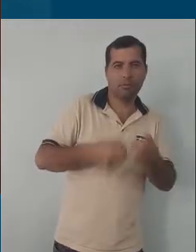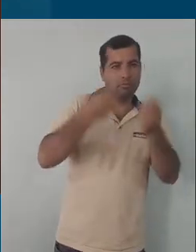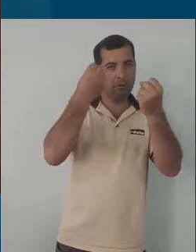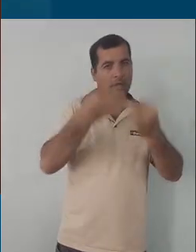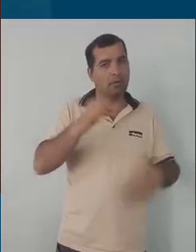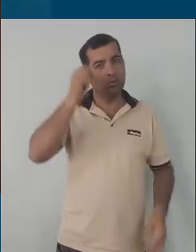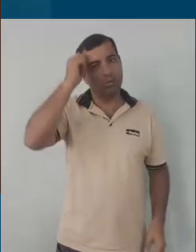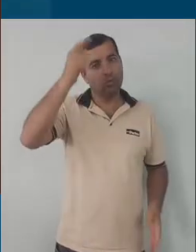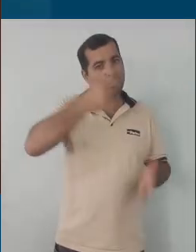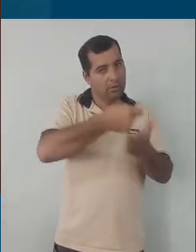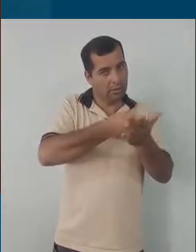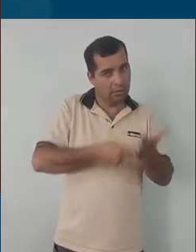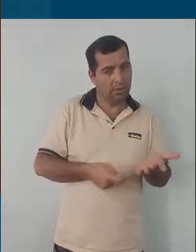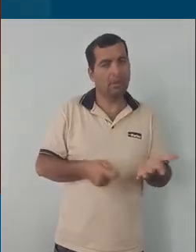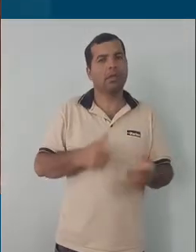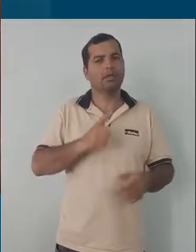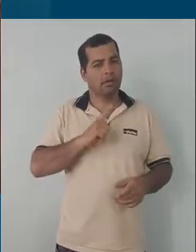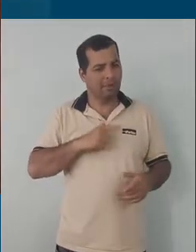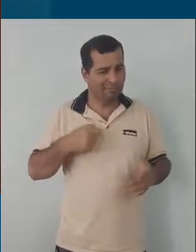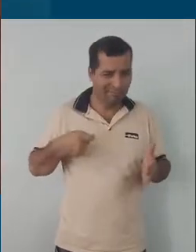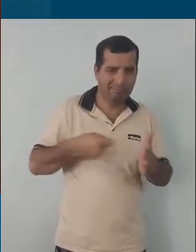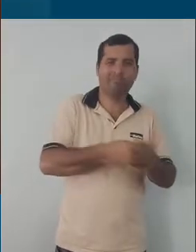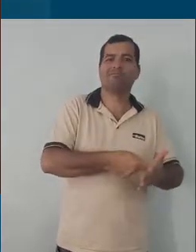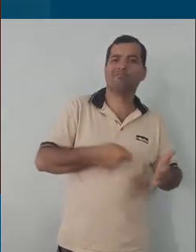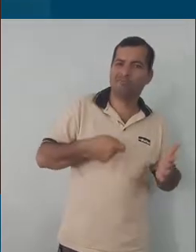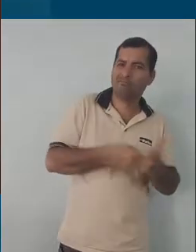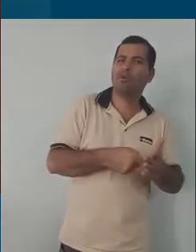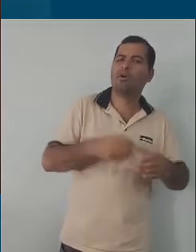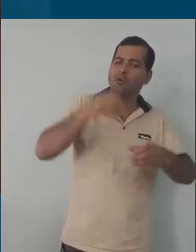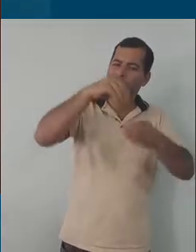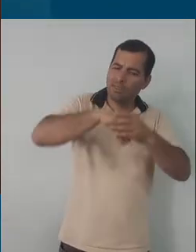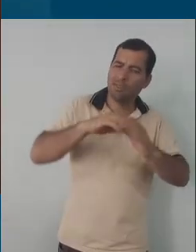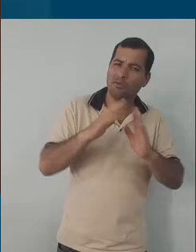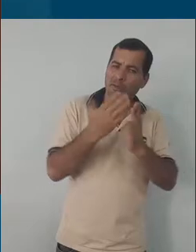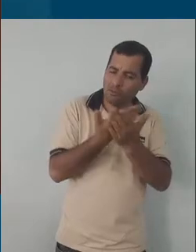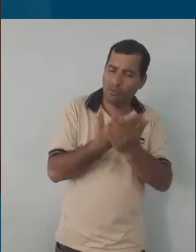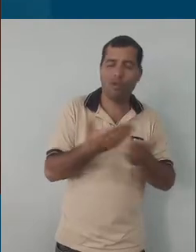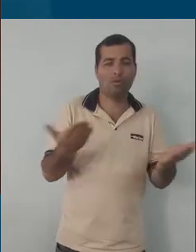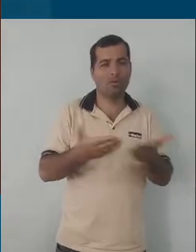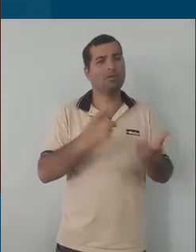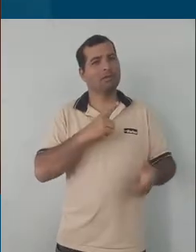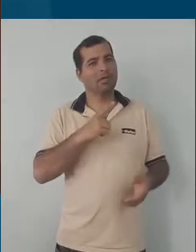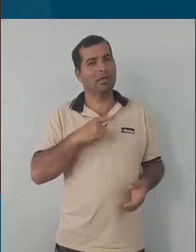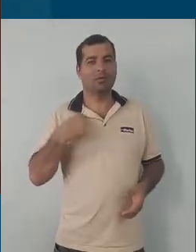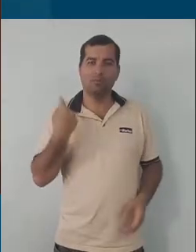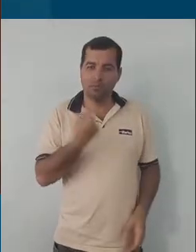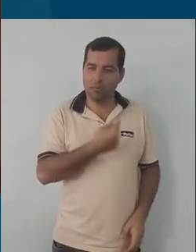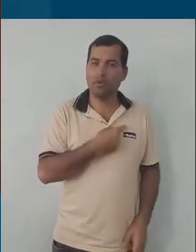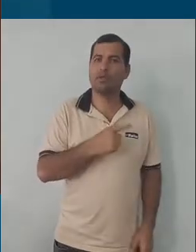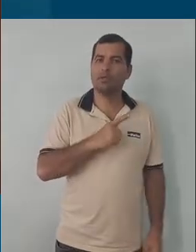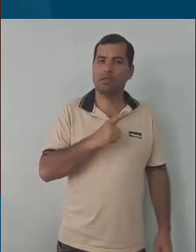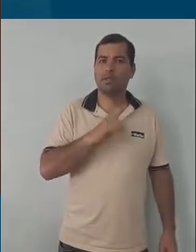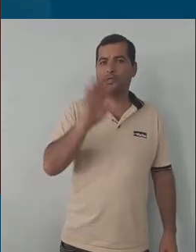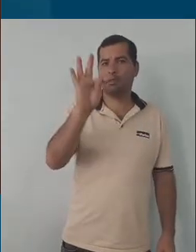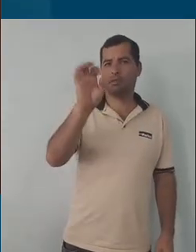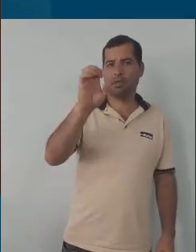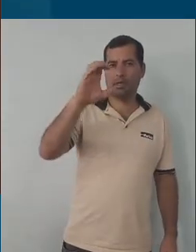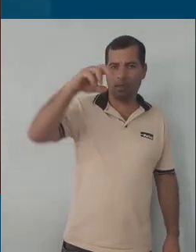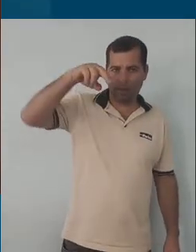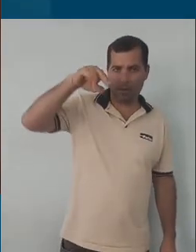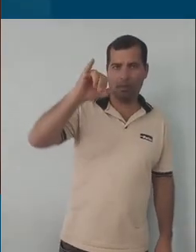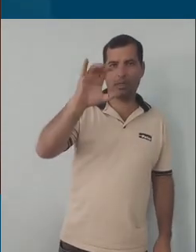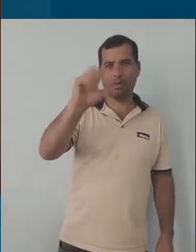maior embate que tem na escola hoje. A gente usa técnicas, e não, com isso também fiz aquela fala, eu não quero ofender